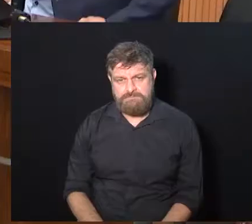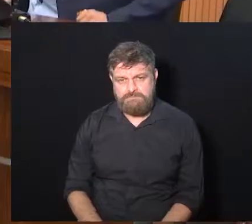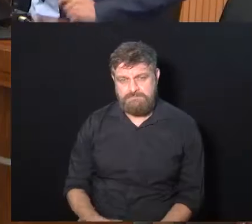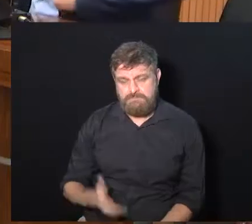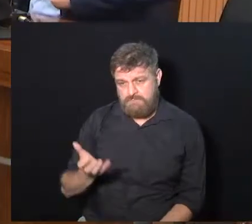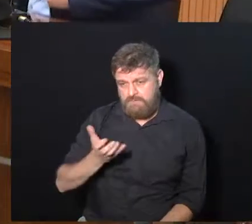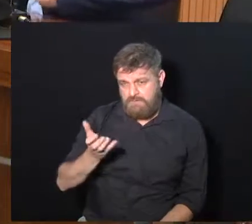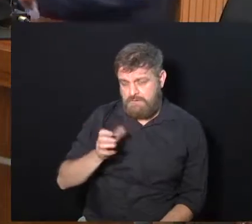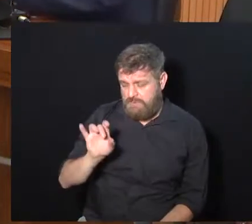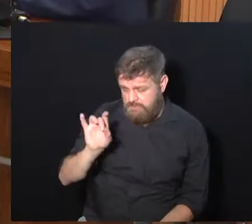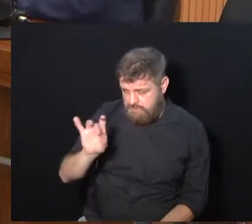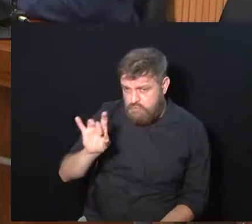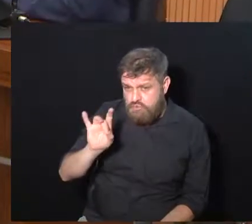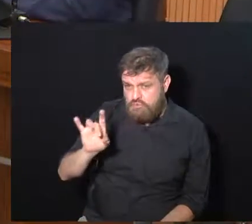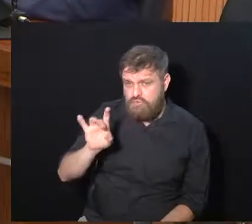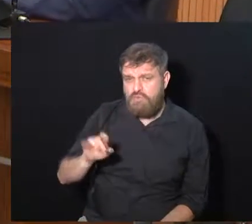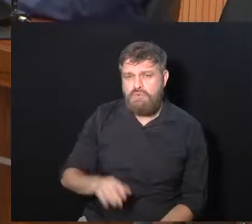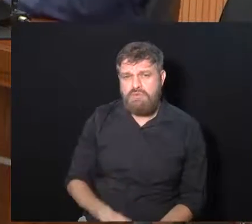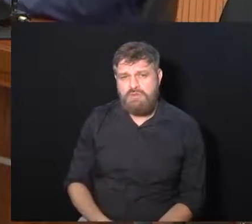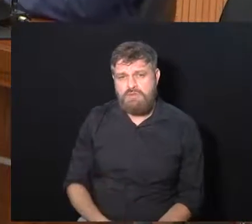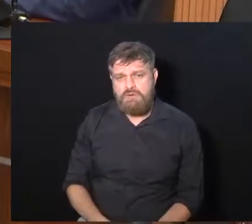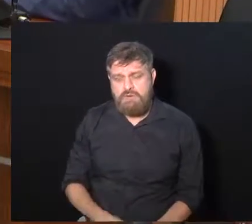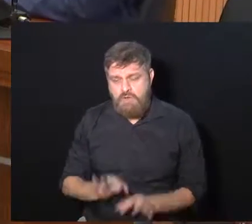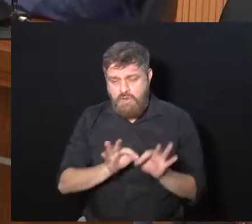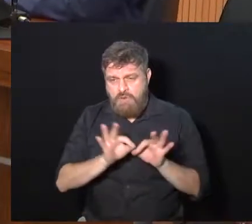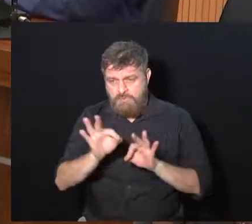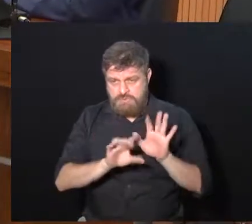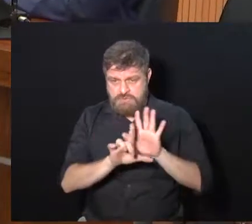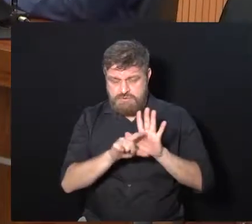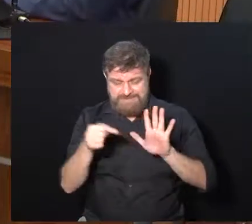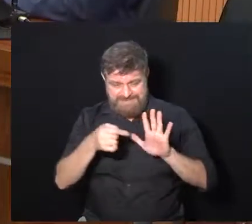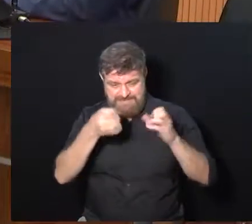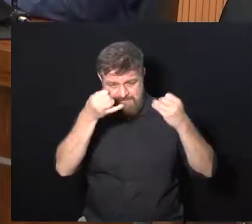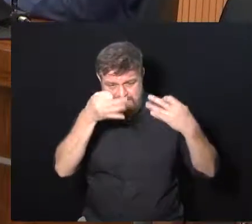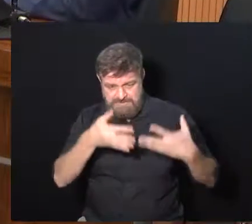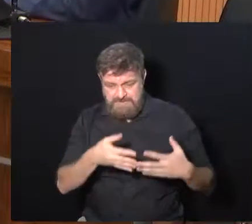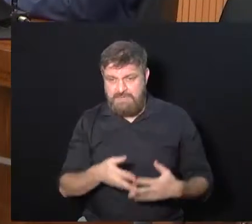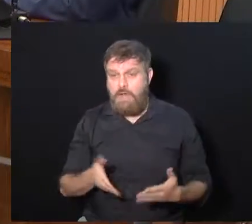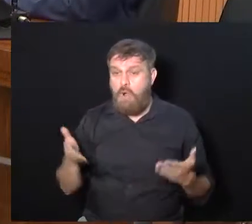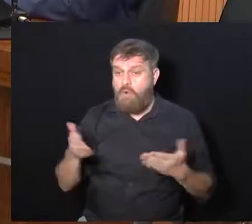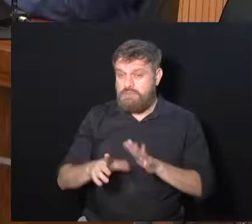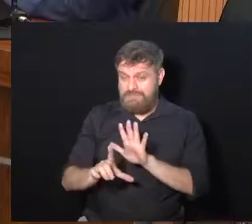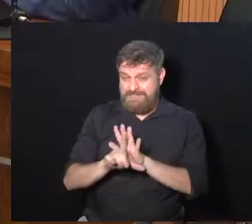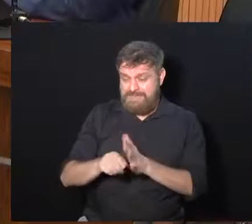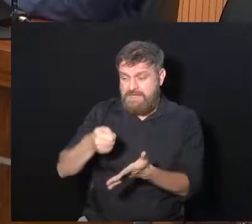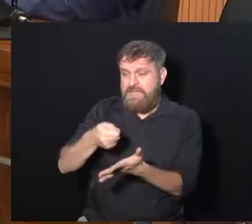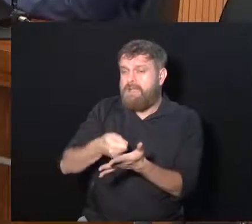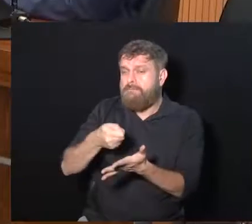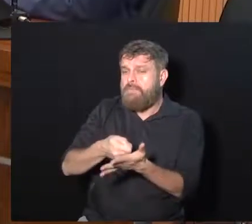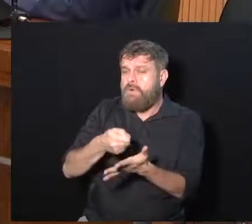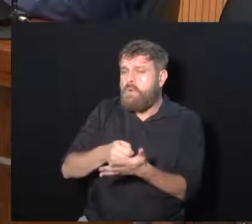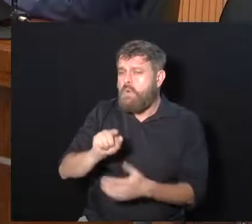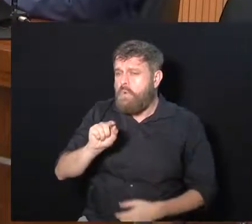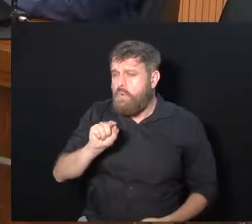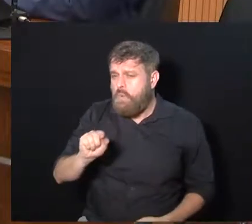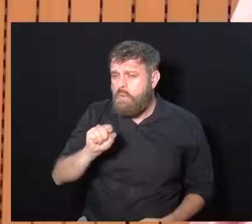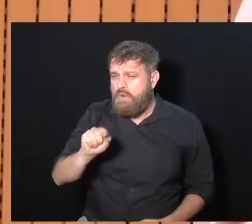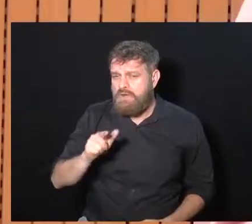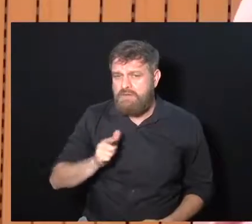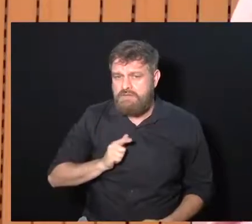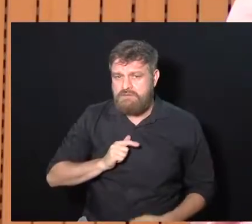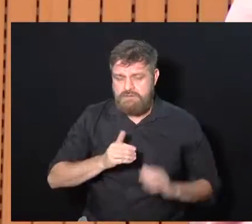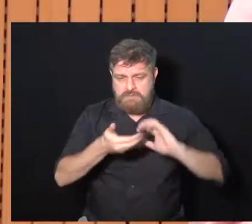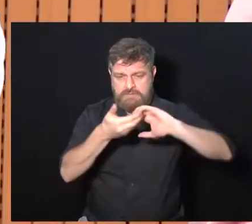Apenas para falar um pouco do projeto de lei. Hoje, essa lei determina que a instalação de um abrigo